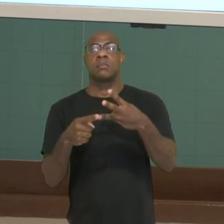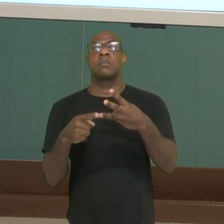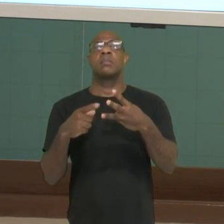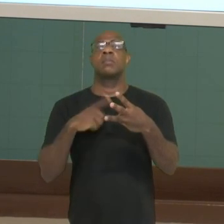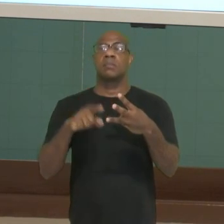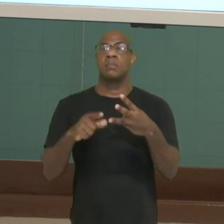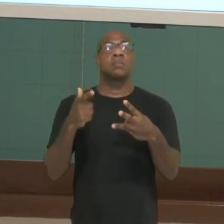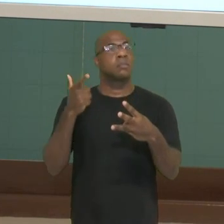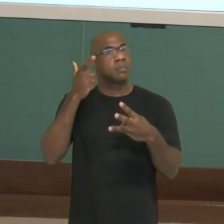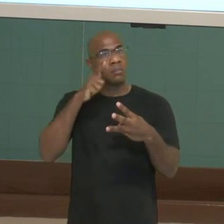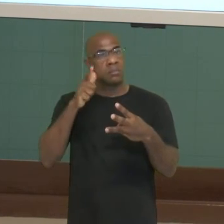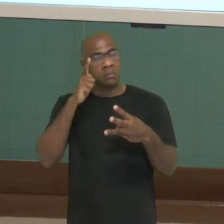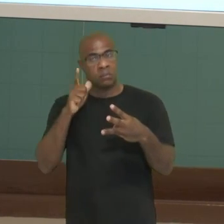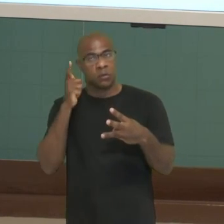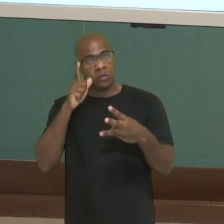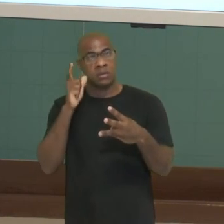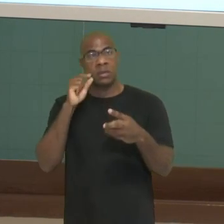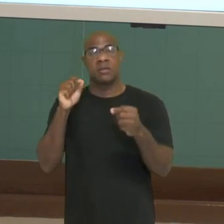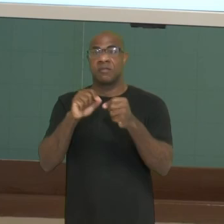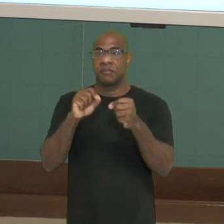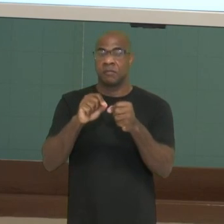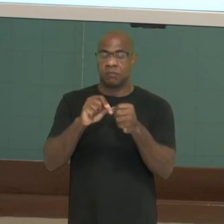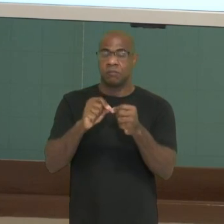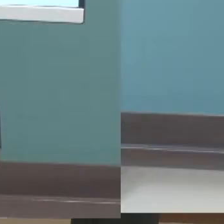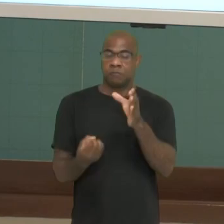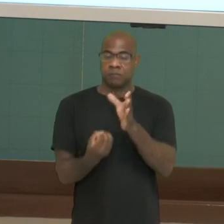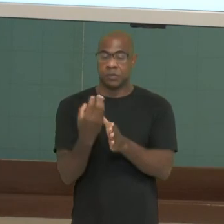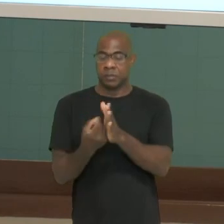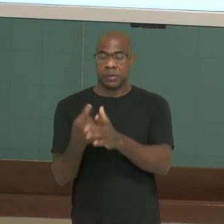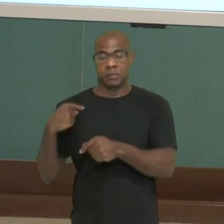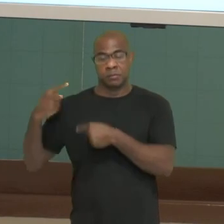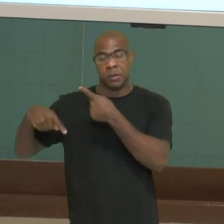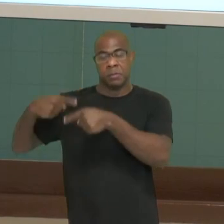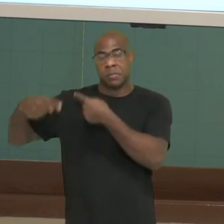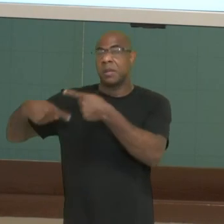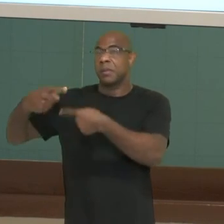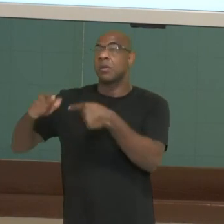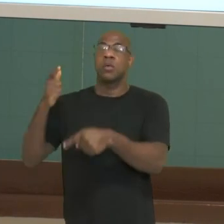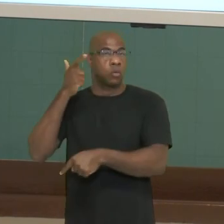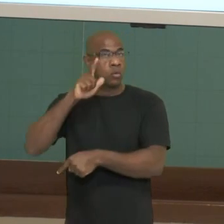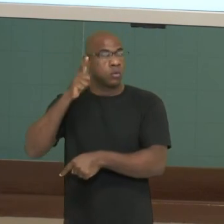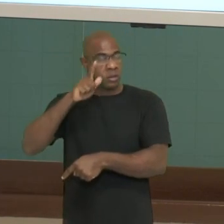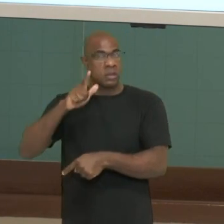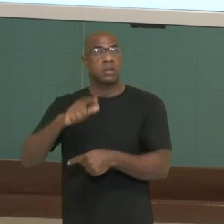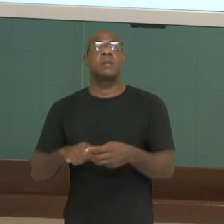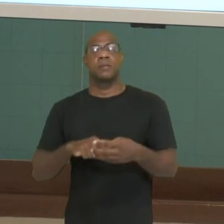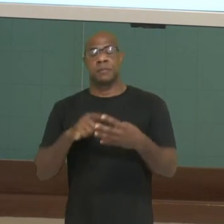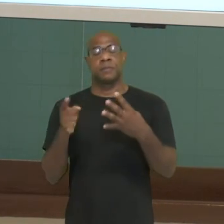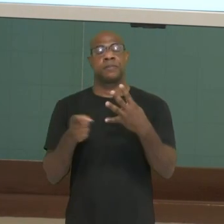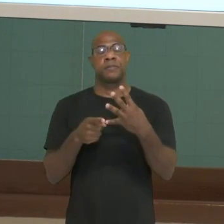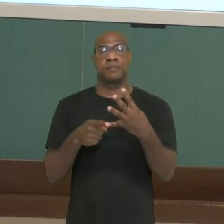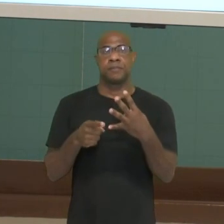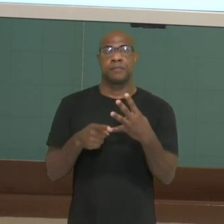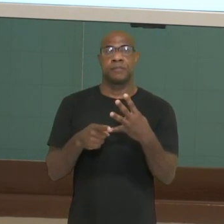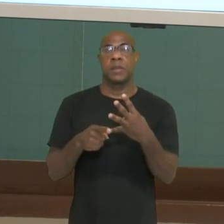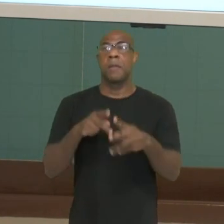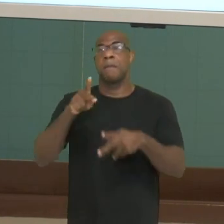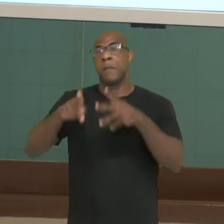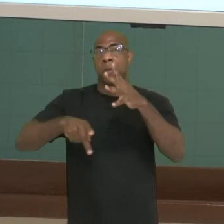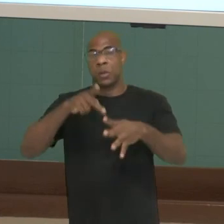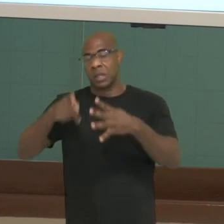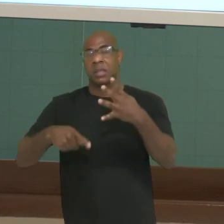que consegue cruzar e gerar descendentes férteis. O conceito de